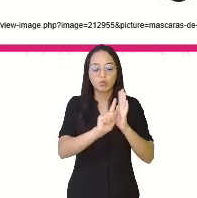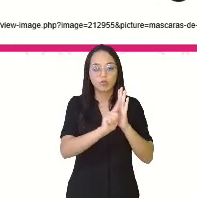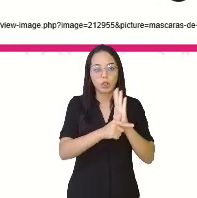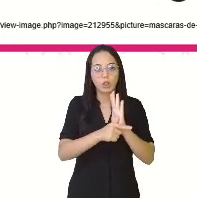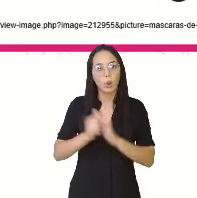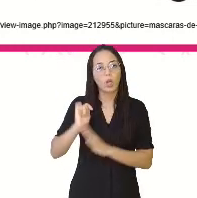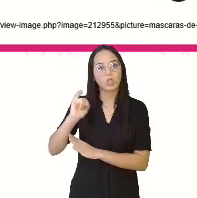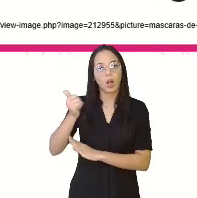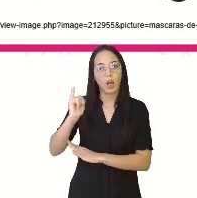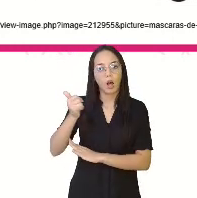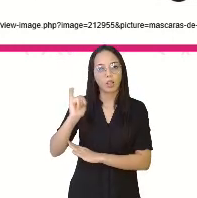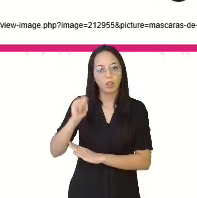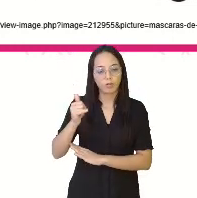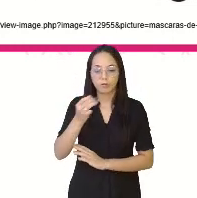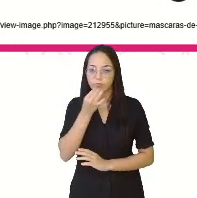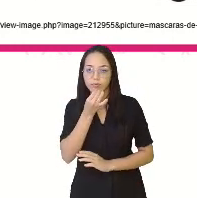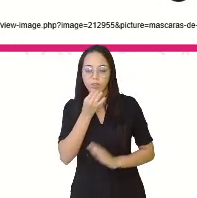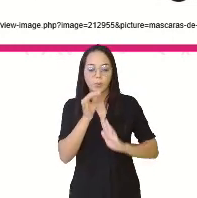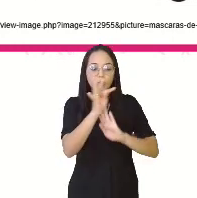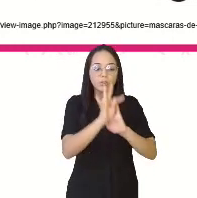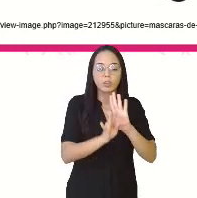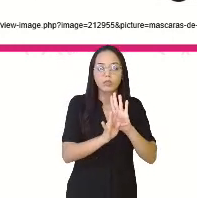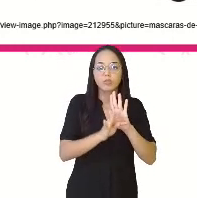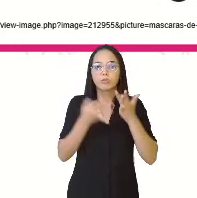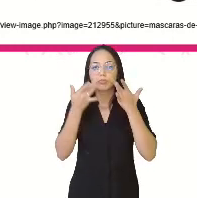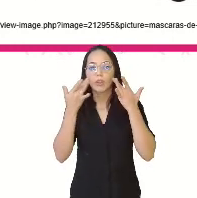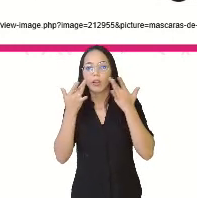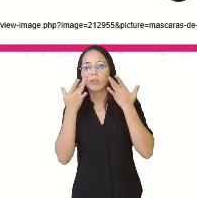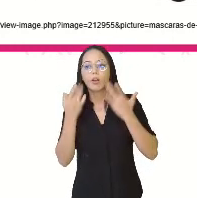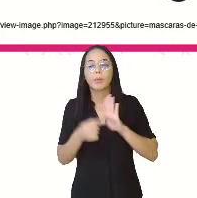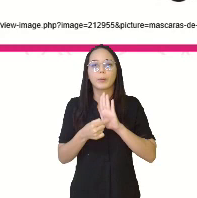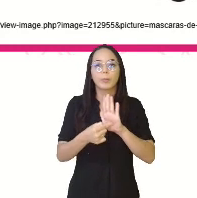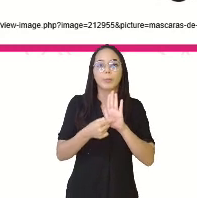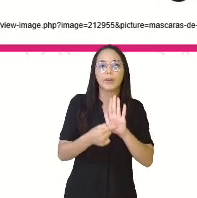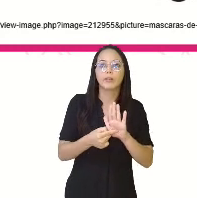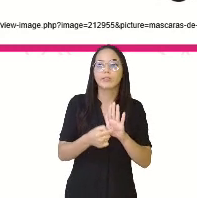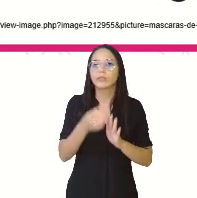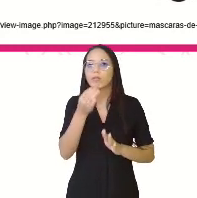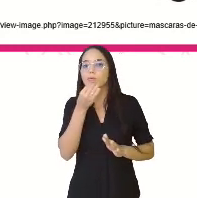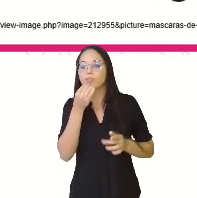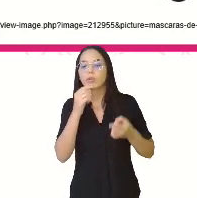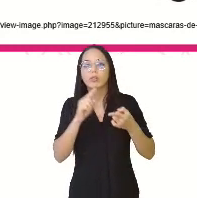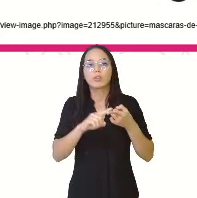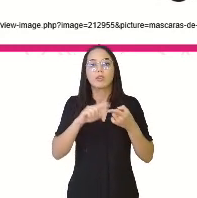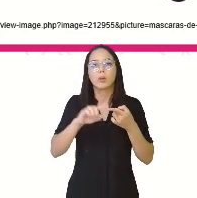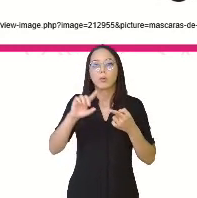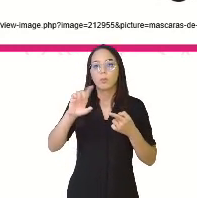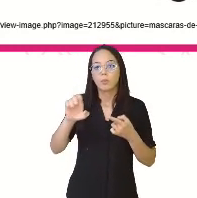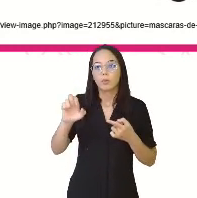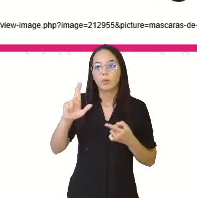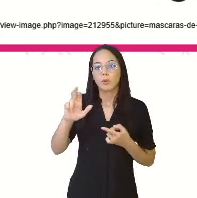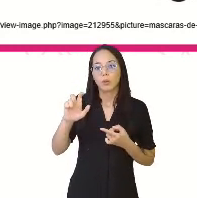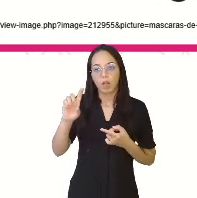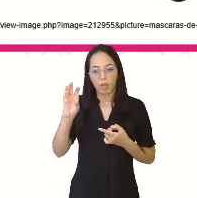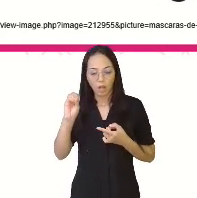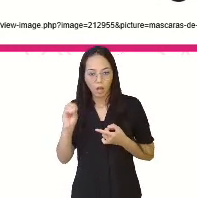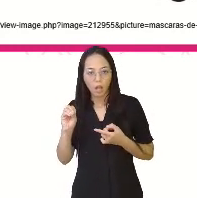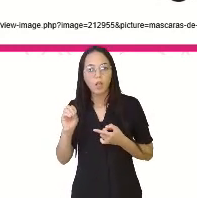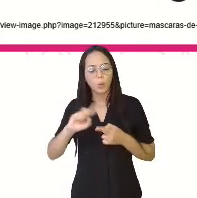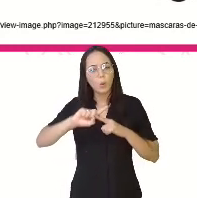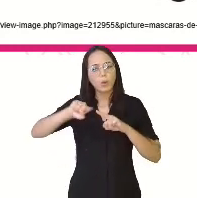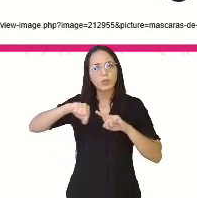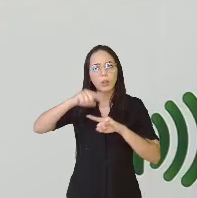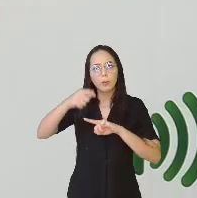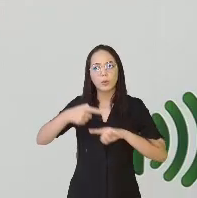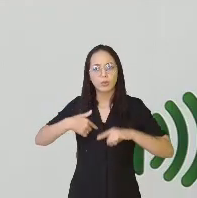Ou seja, o texto teatral, ele apresenta enredo. Daqui a pouco não se preocupe, que a gente vai